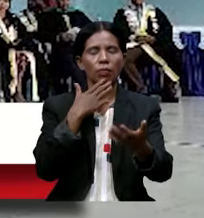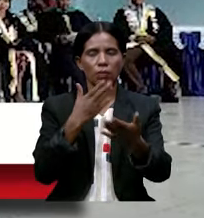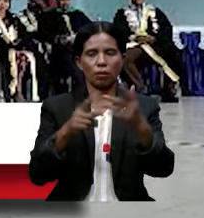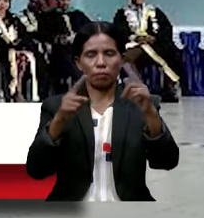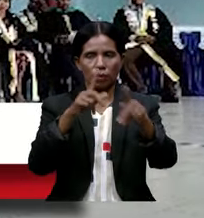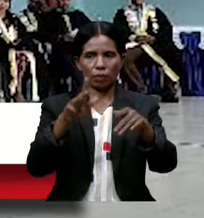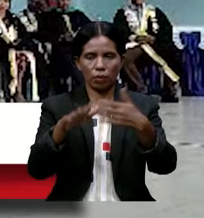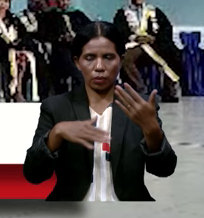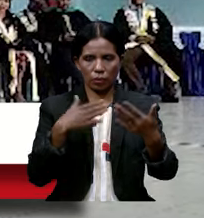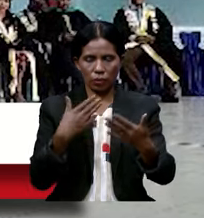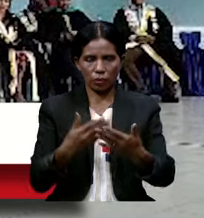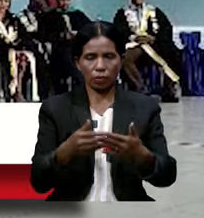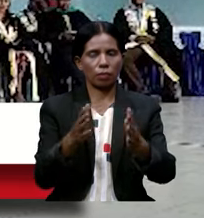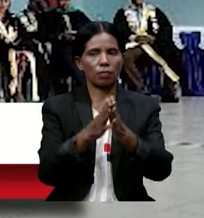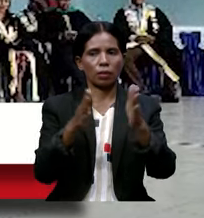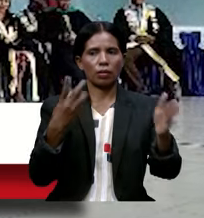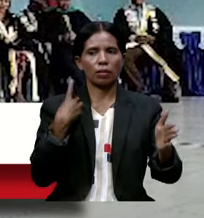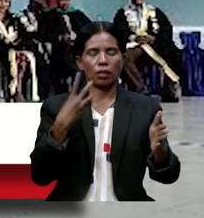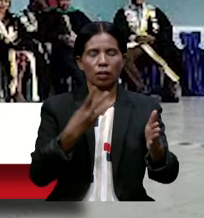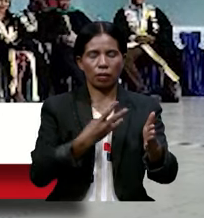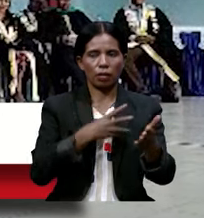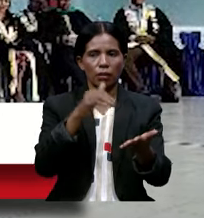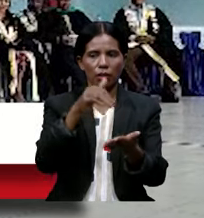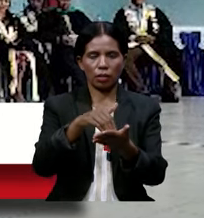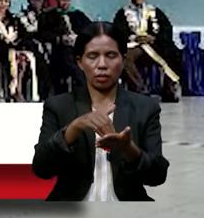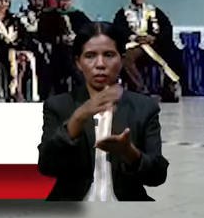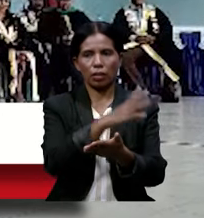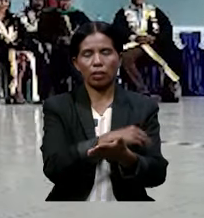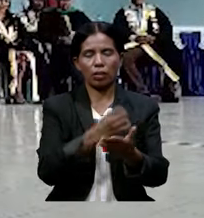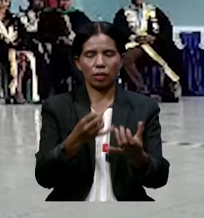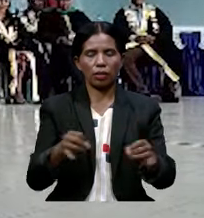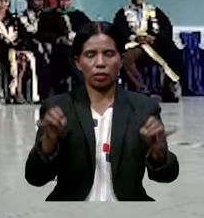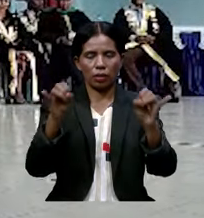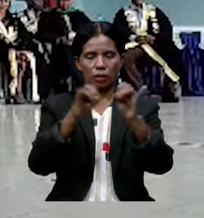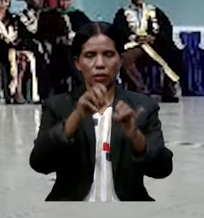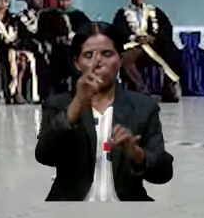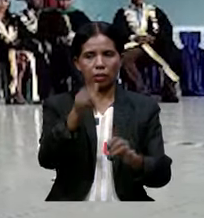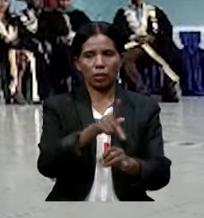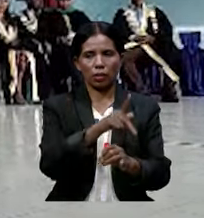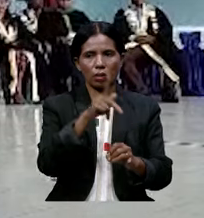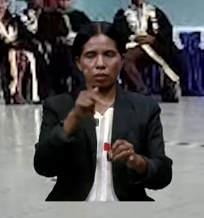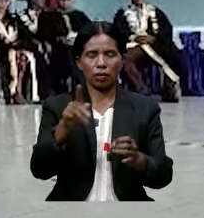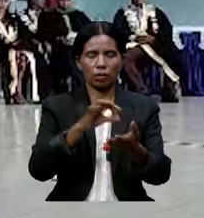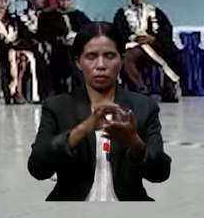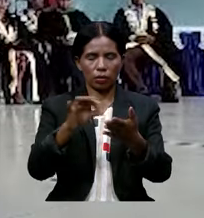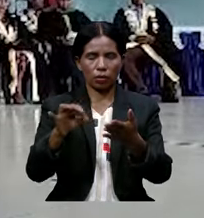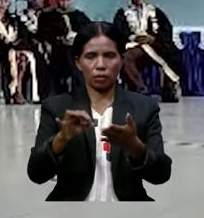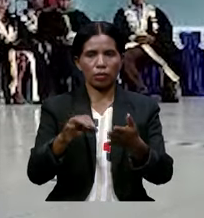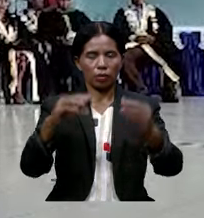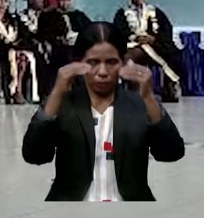roto devemos contribuir a minha estudo e o Instituto Católico Formação de